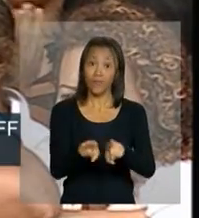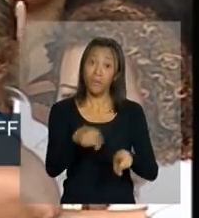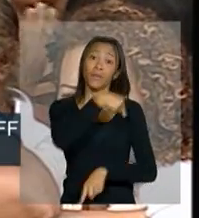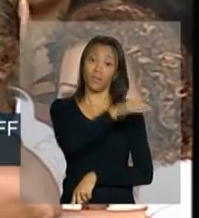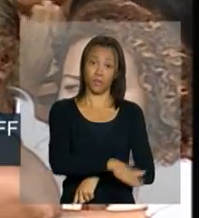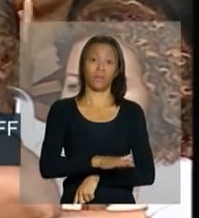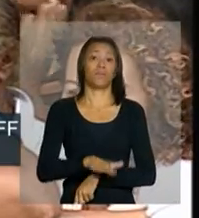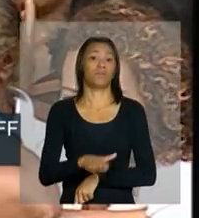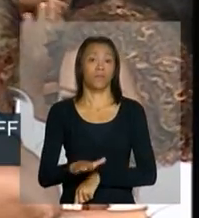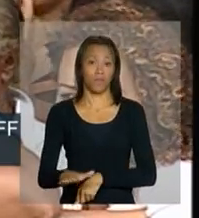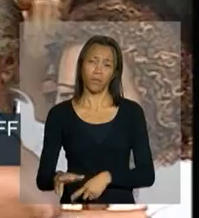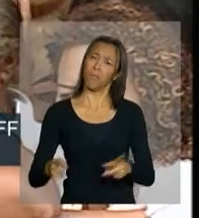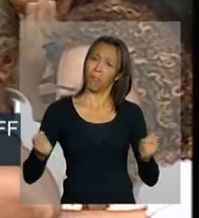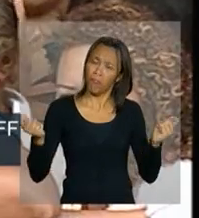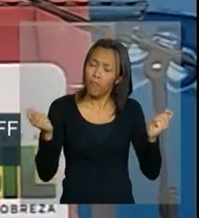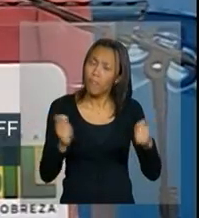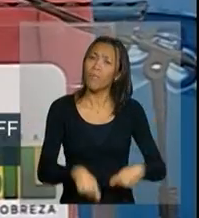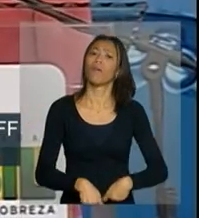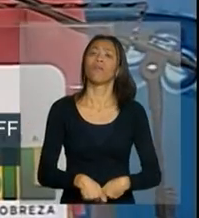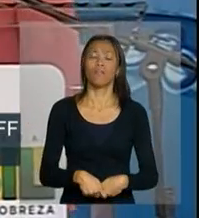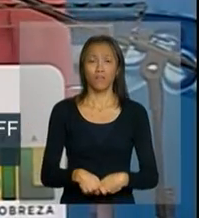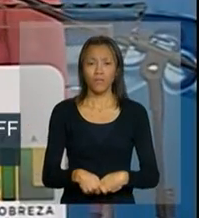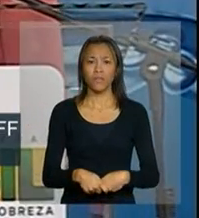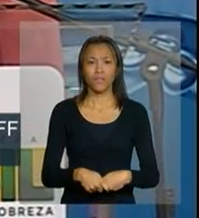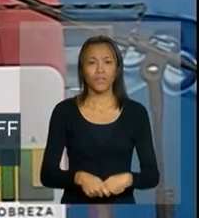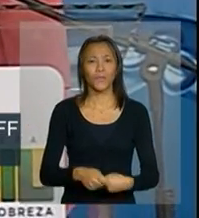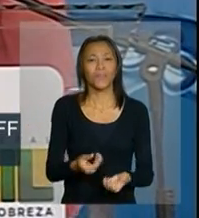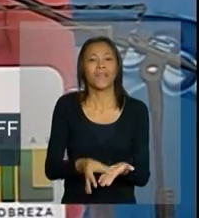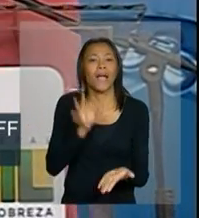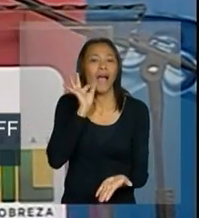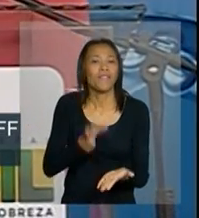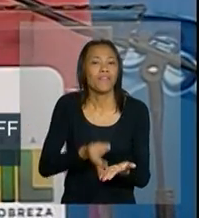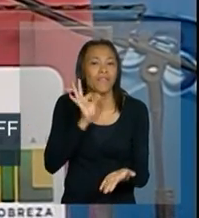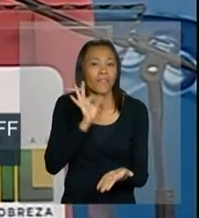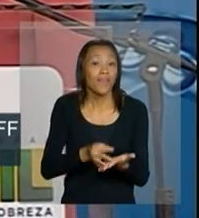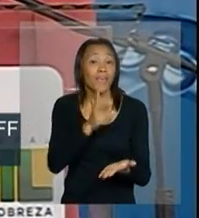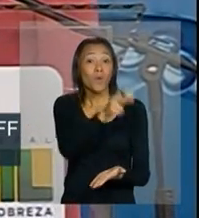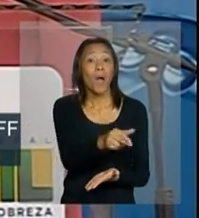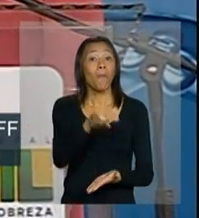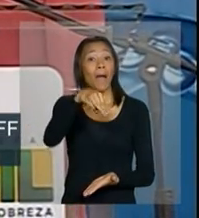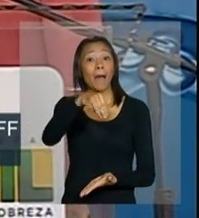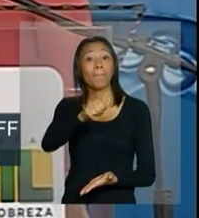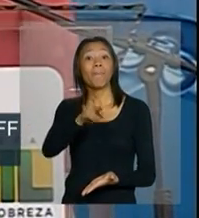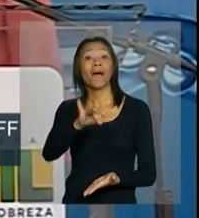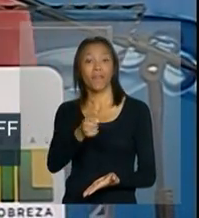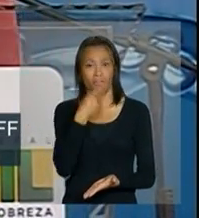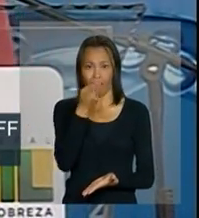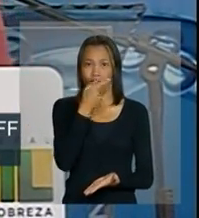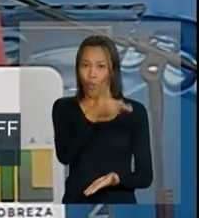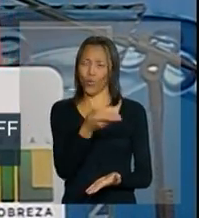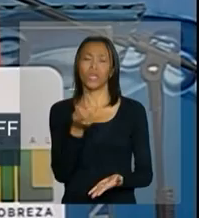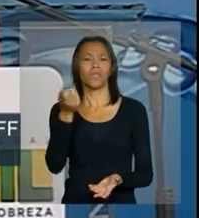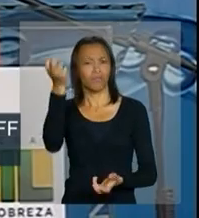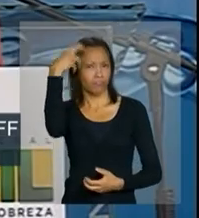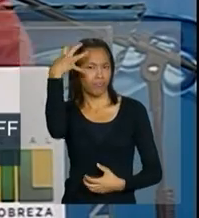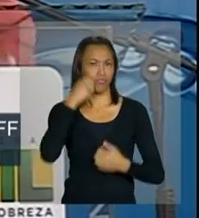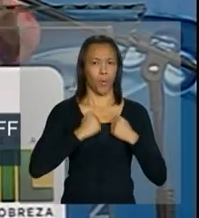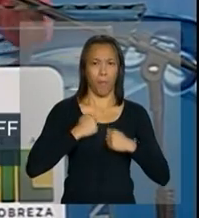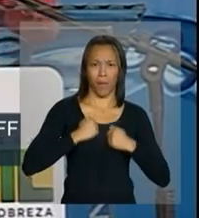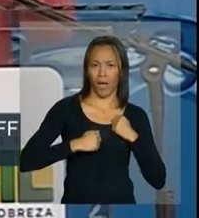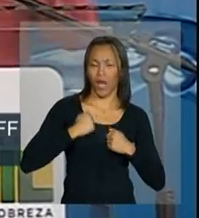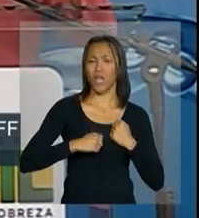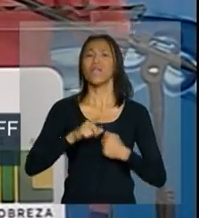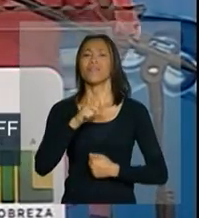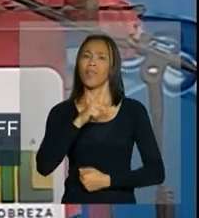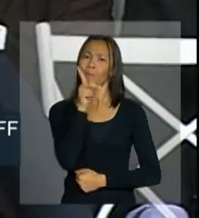crianças, possam tomar café da manhã, como a Maria disse, tomar banho, ter